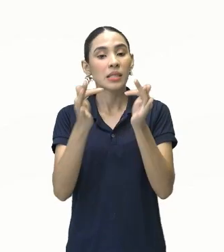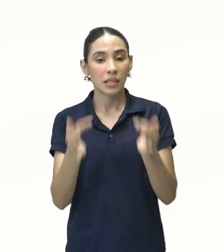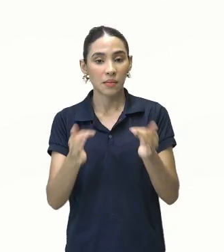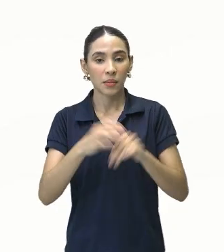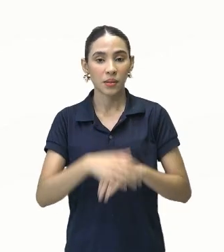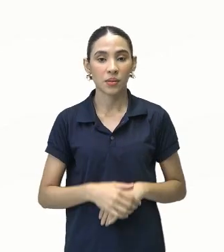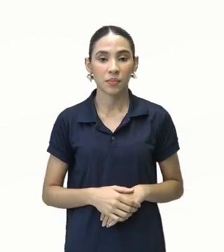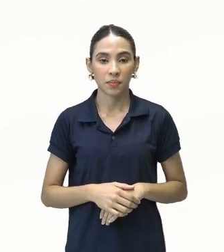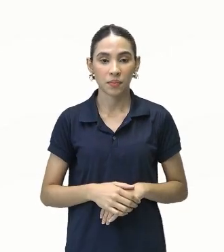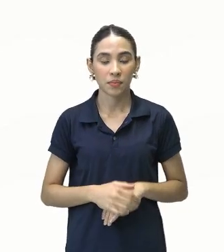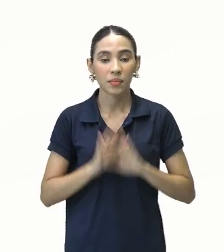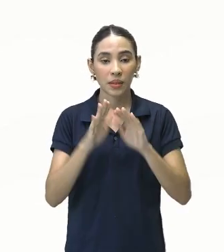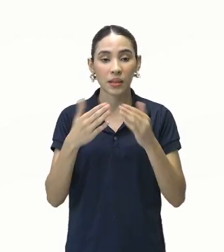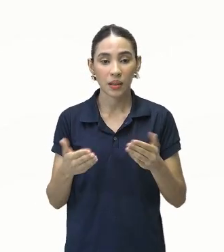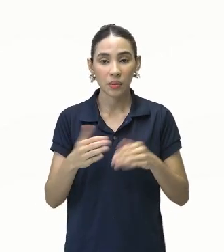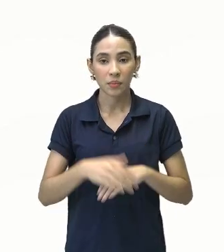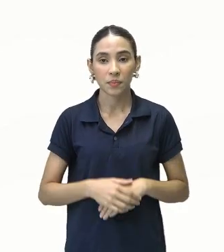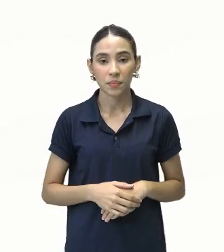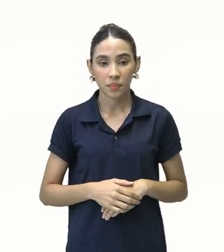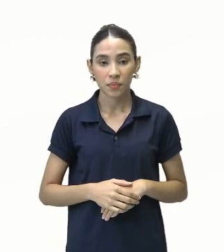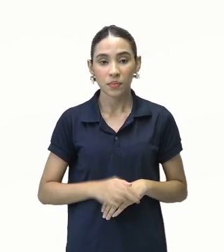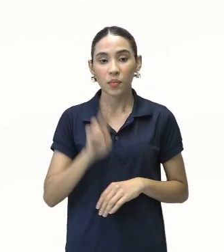simples. Então,